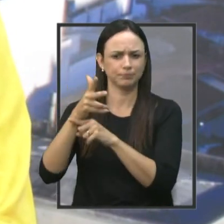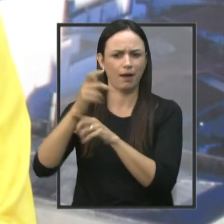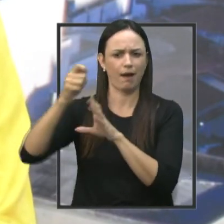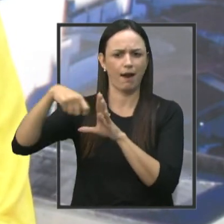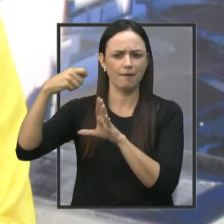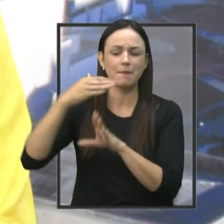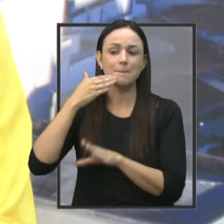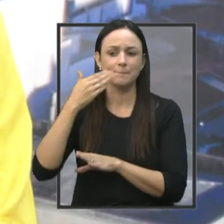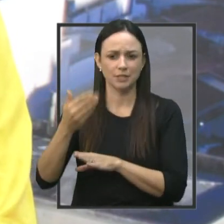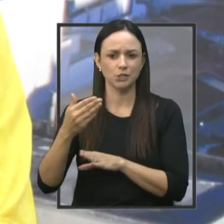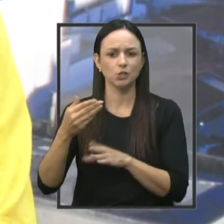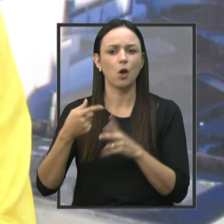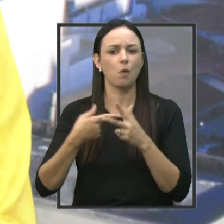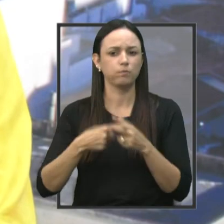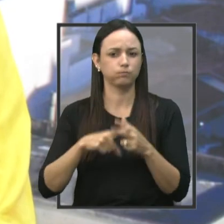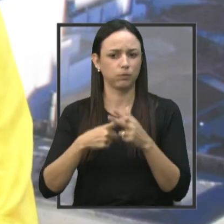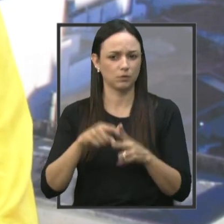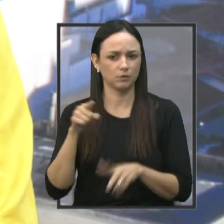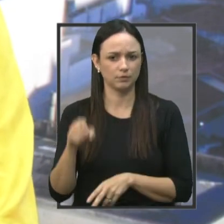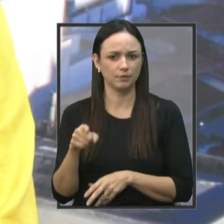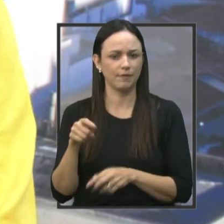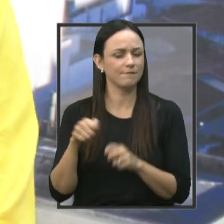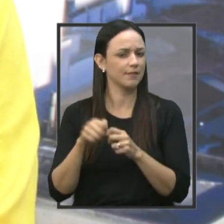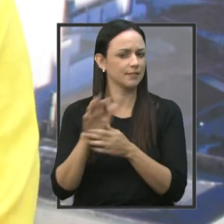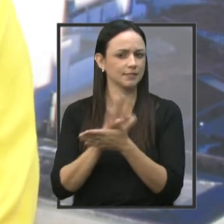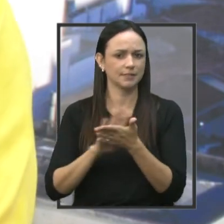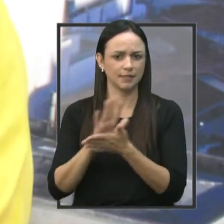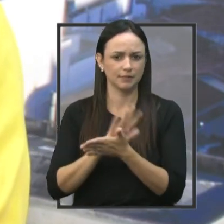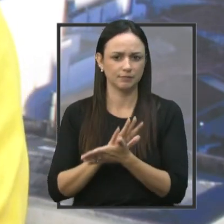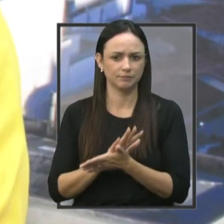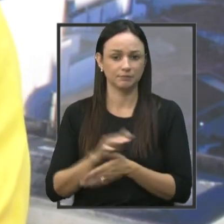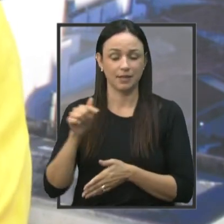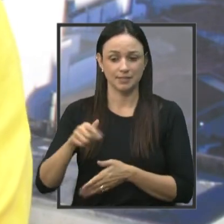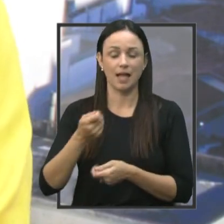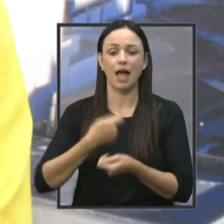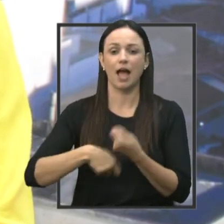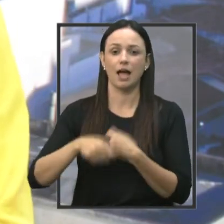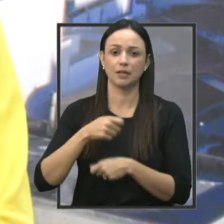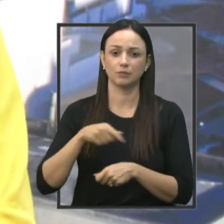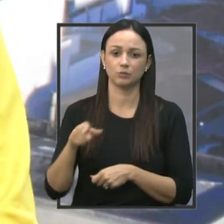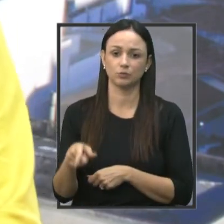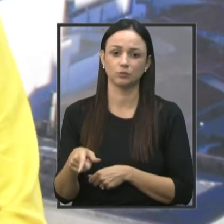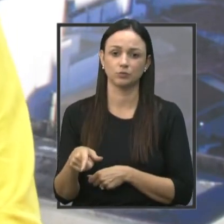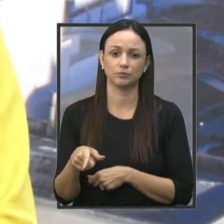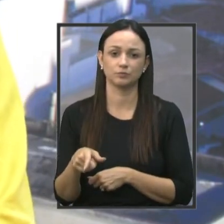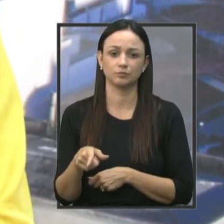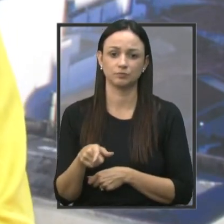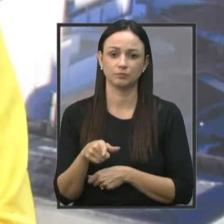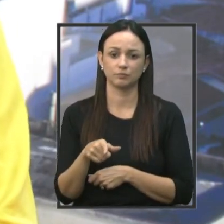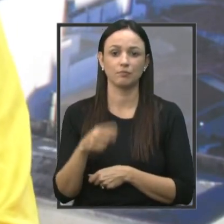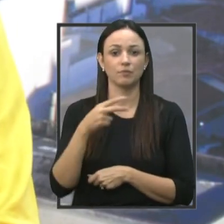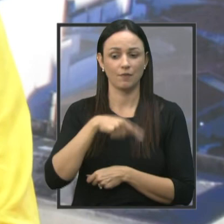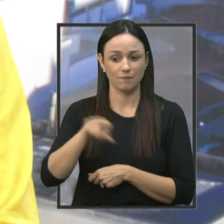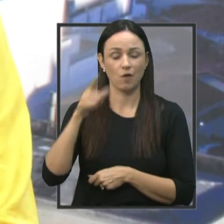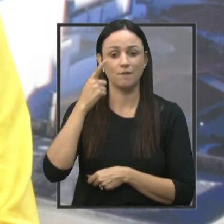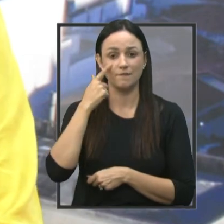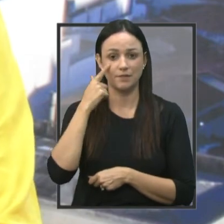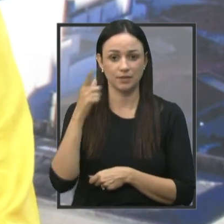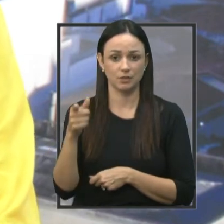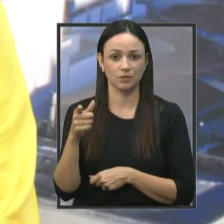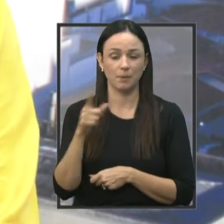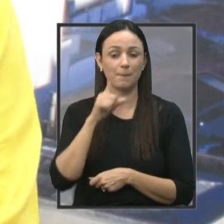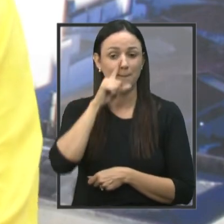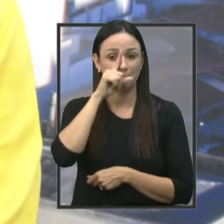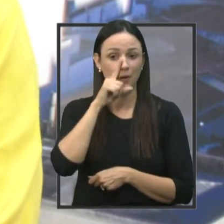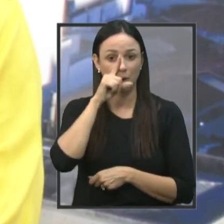manutenção dela, entendeu? Nada foi feito. Nessa administração, foi lá e viu que estava em risco